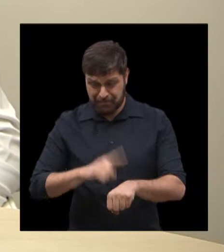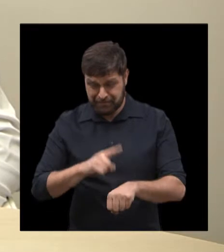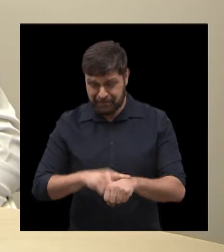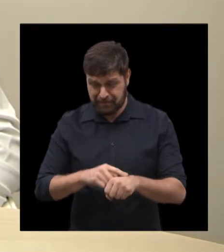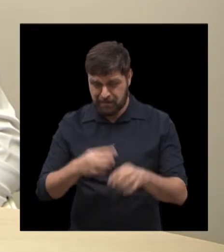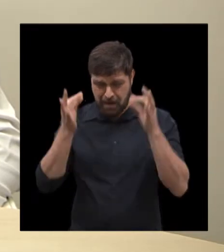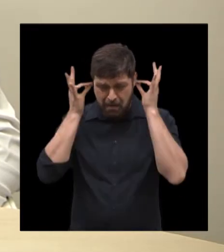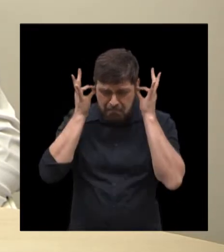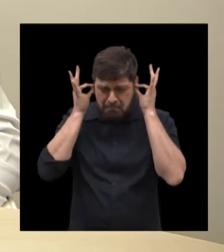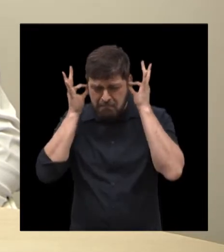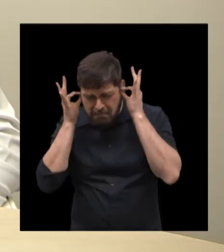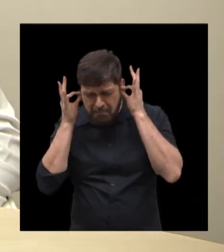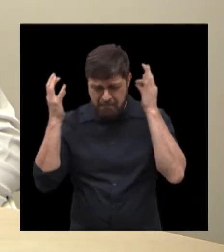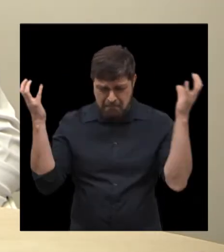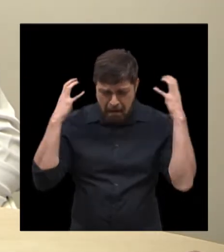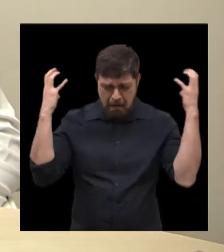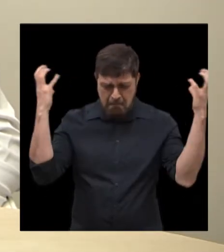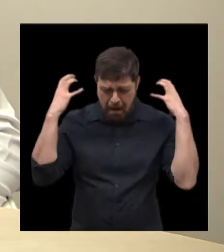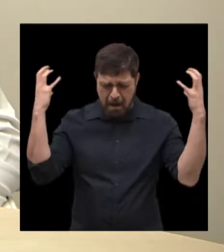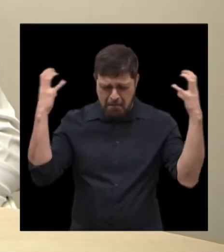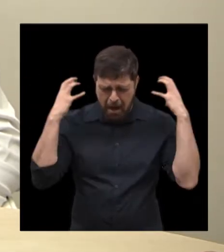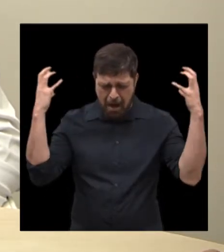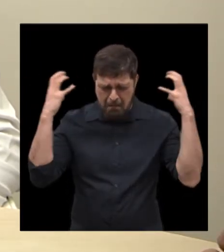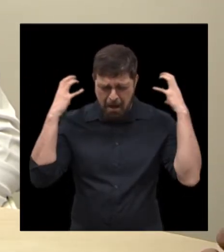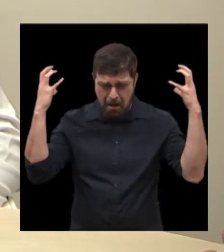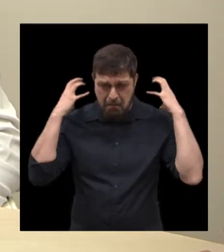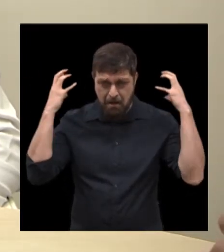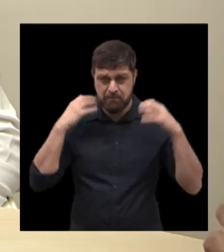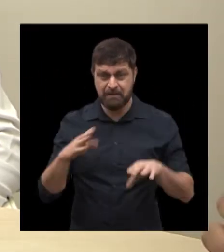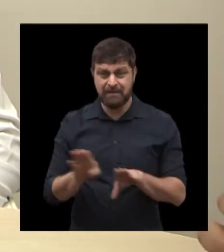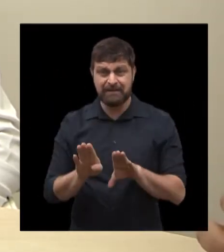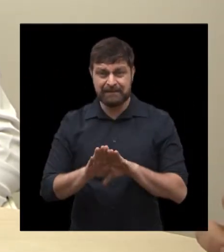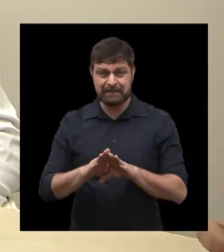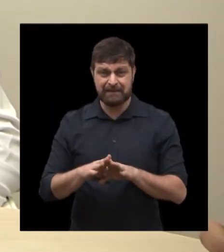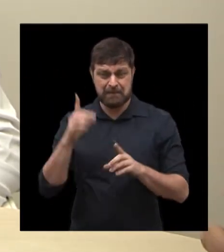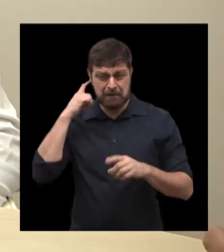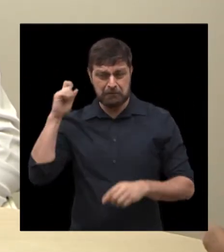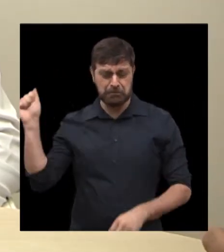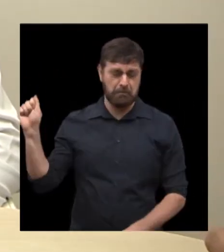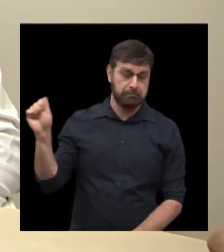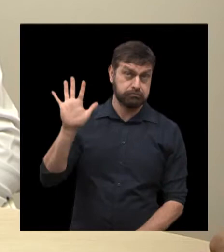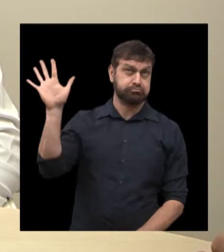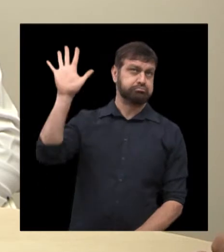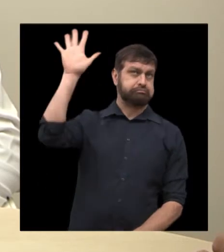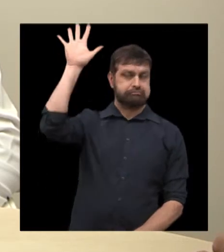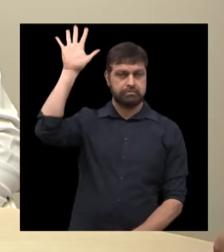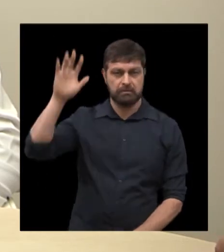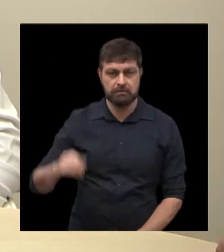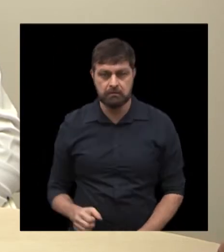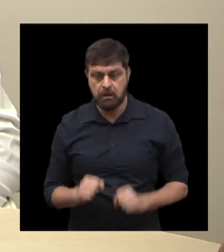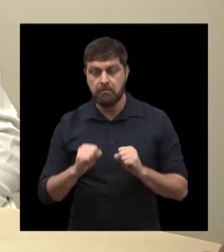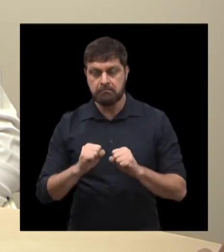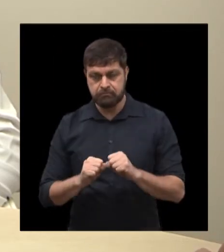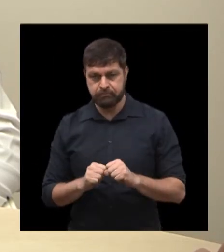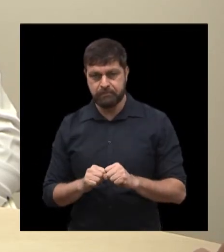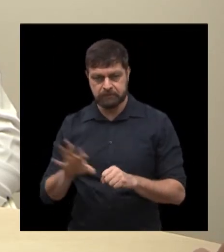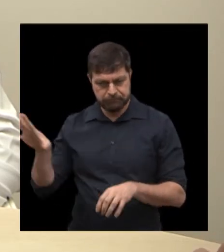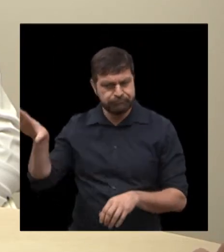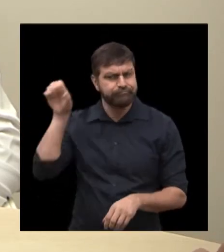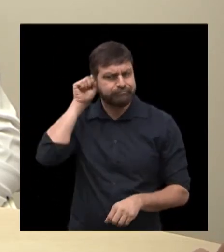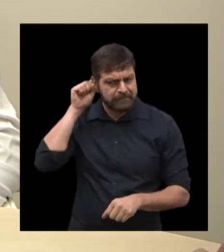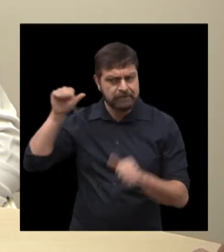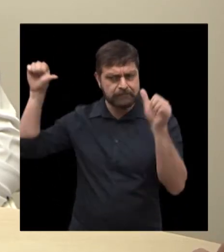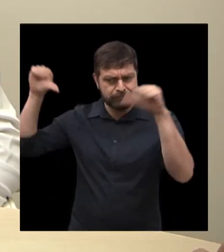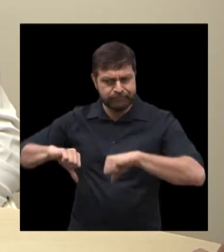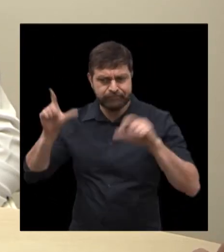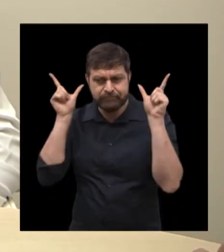fica exposta, que ela faz uso do fone de ouvido e de qual volume que ela usa, isso pode ser prejudicial para o ouvido